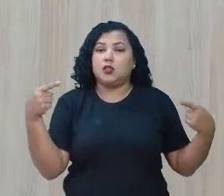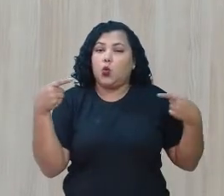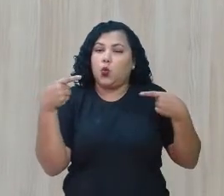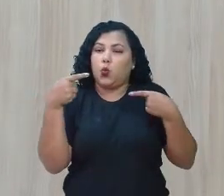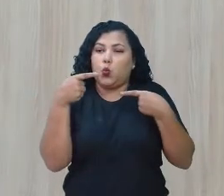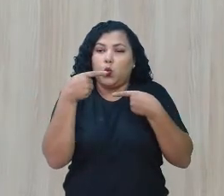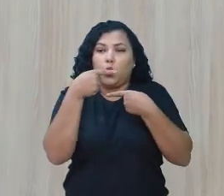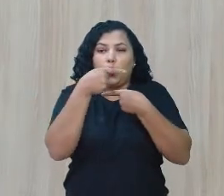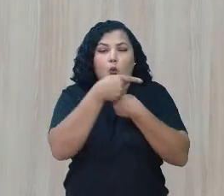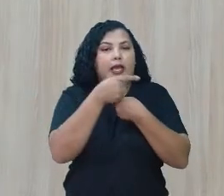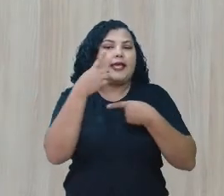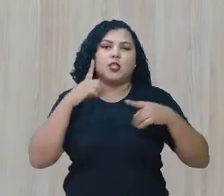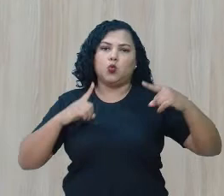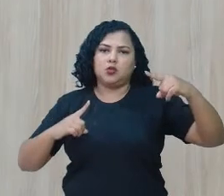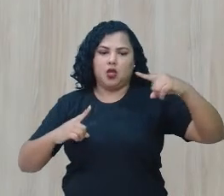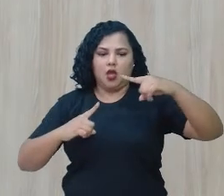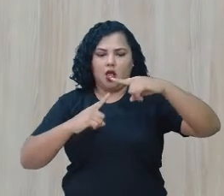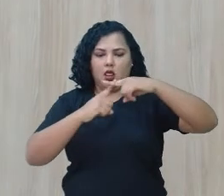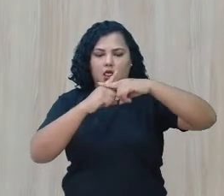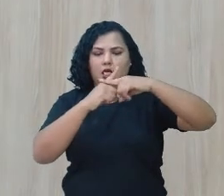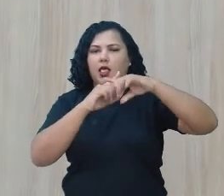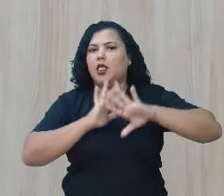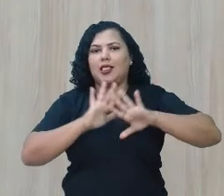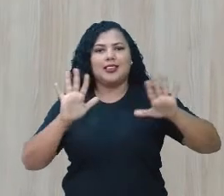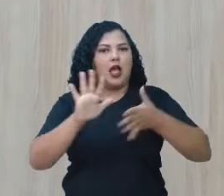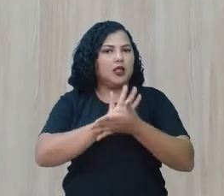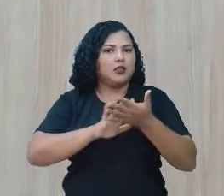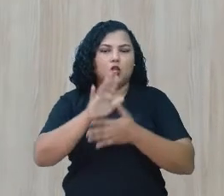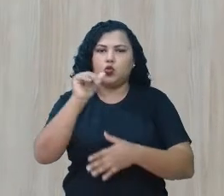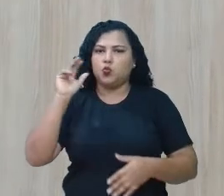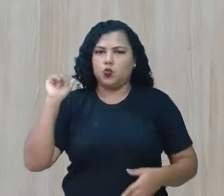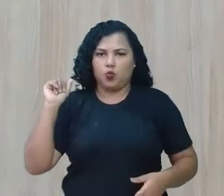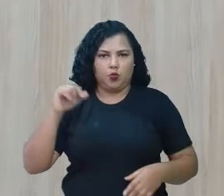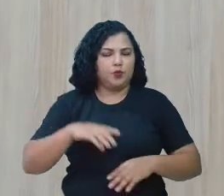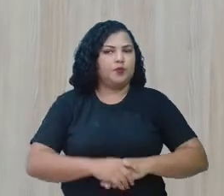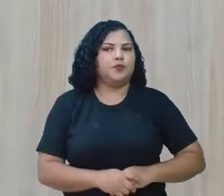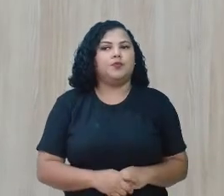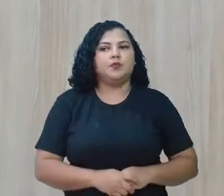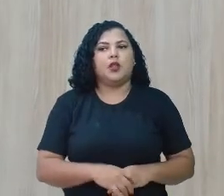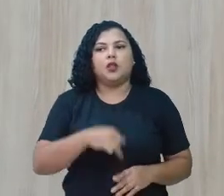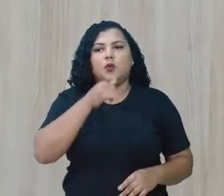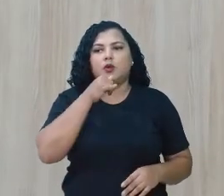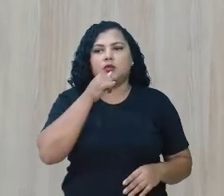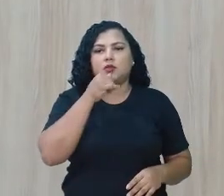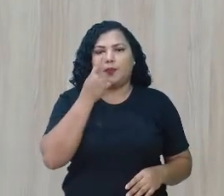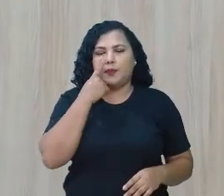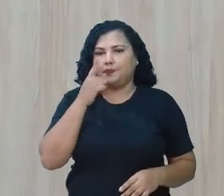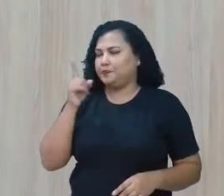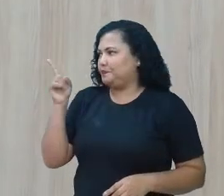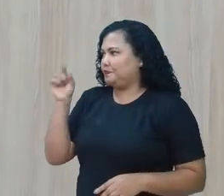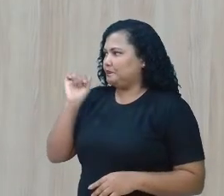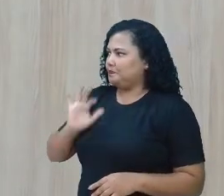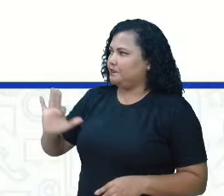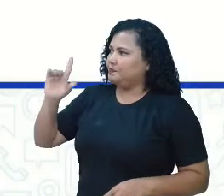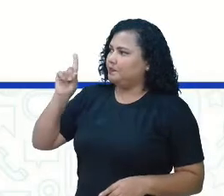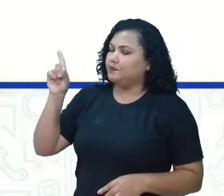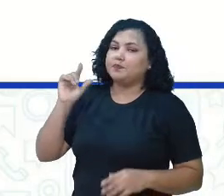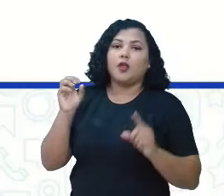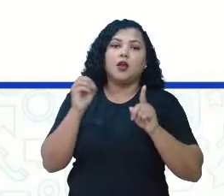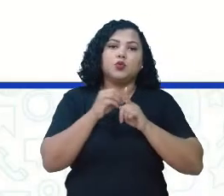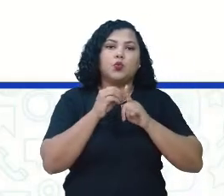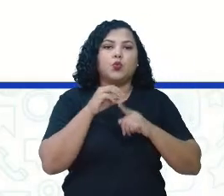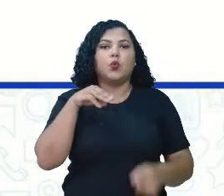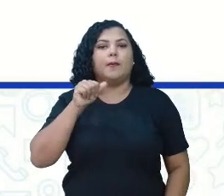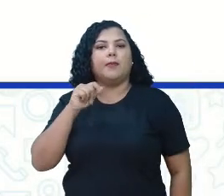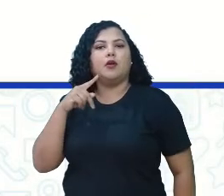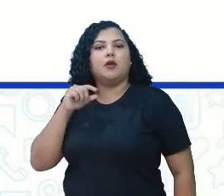que não se cruzam, elas não se tocam em nenhum ponto, tá bom? Então eu coloquei aí um exemplinho no Google Maps,